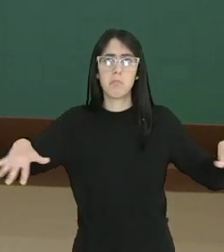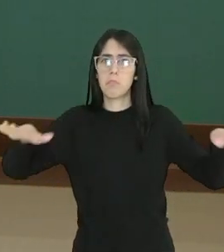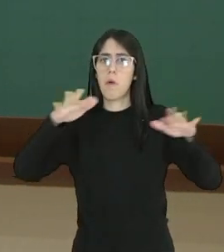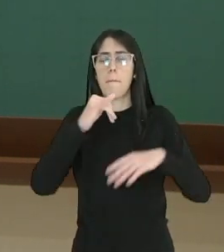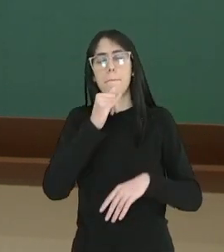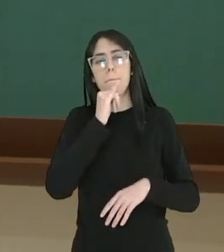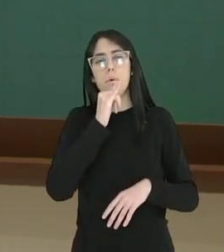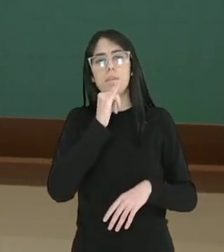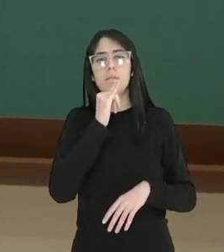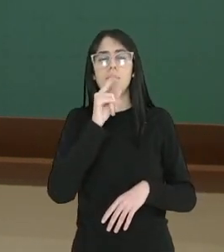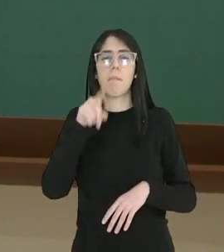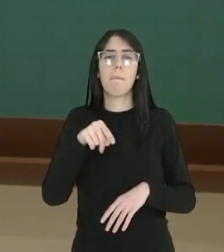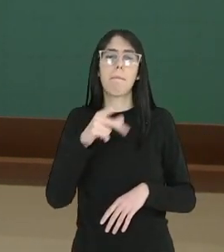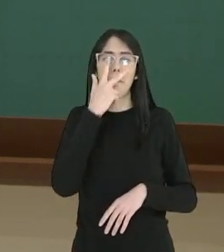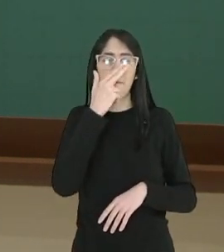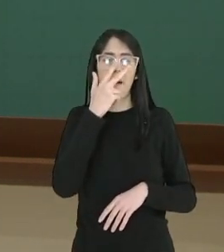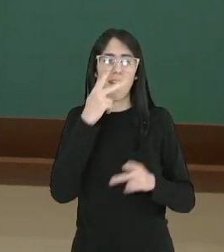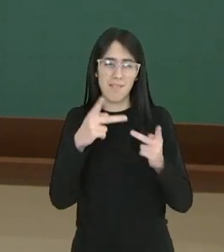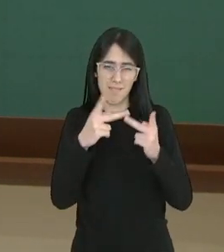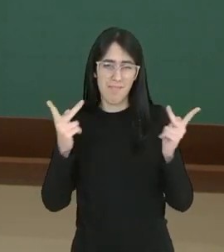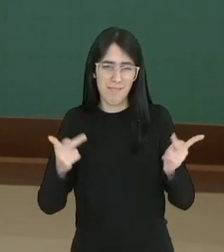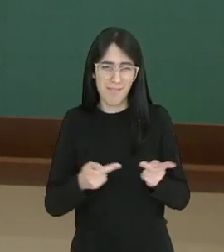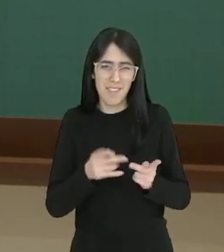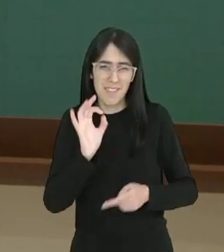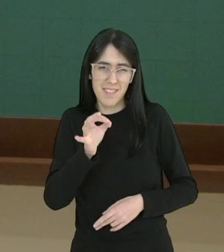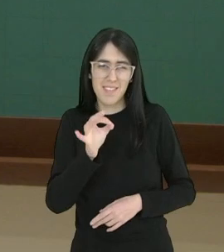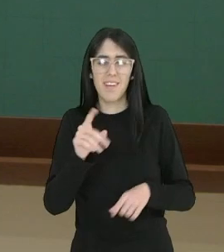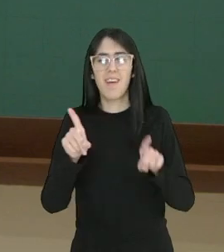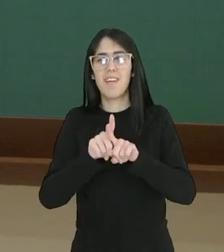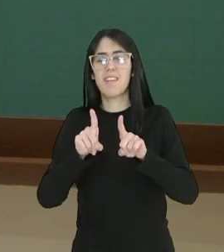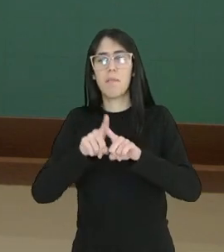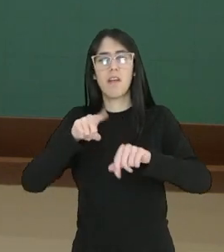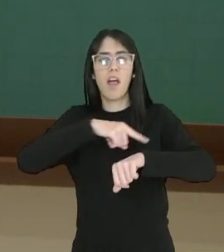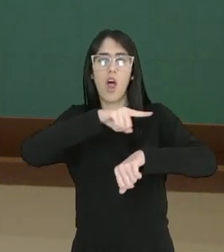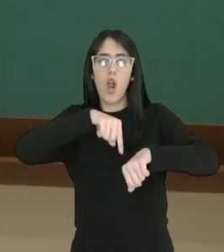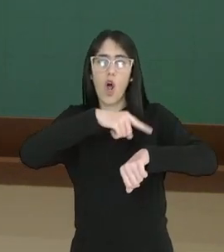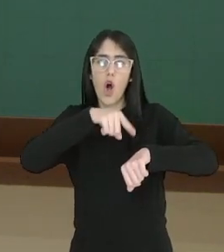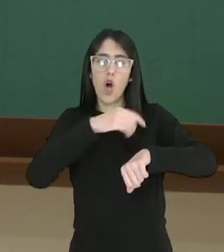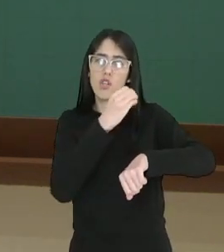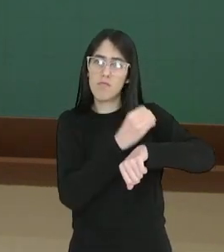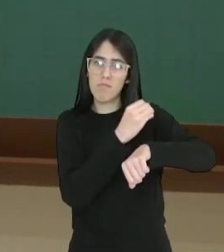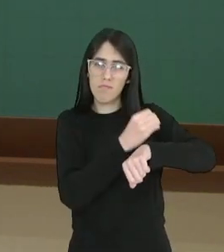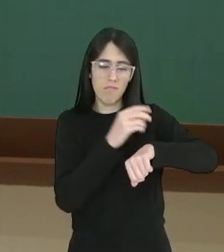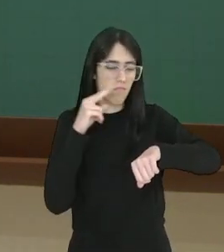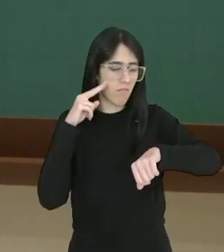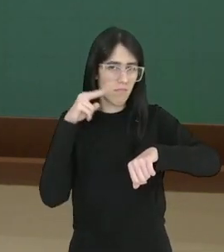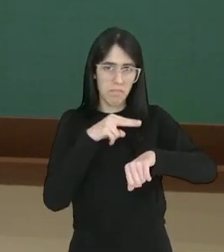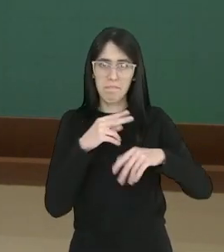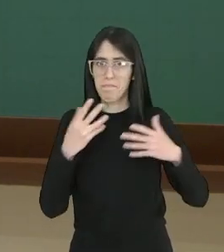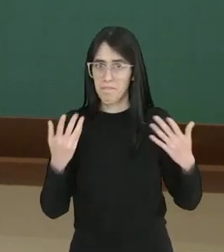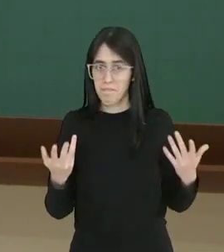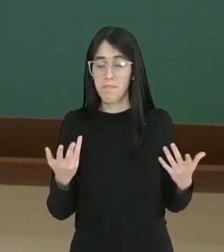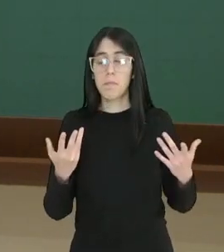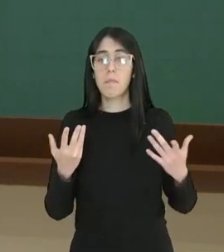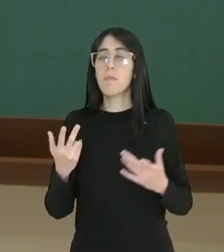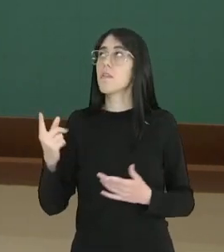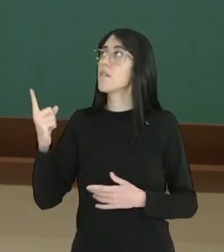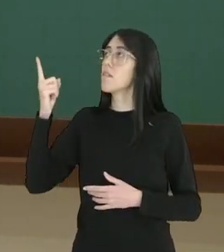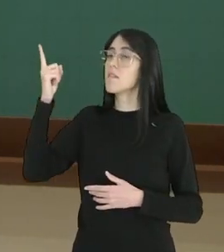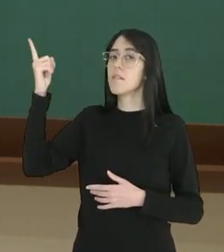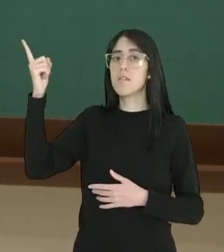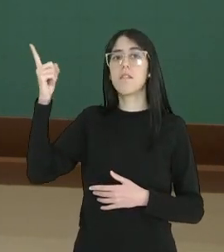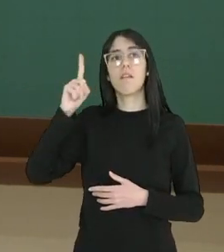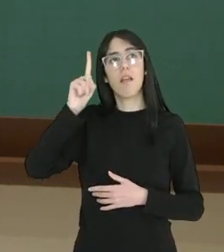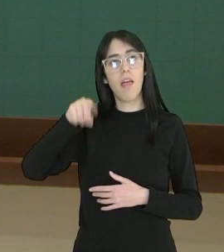ela lembra o formato de uma pizza, de um relógio, e a circunferência, ela é essa